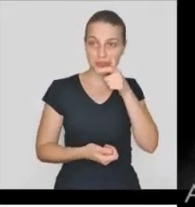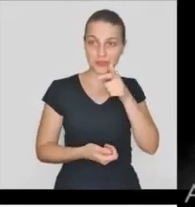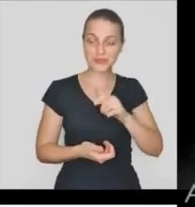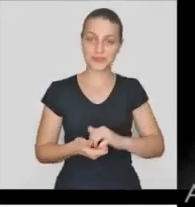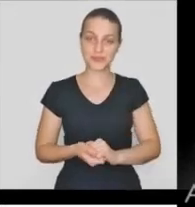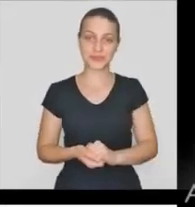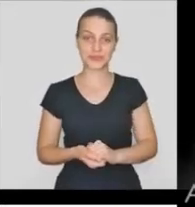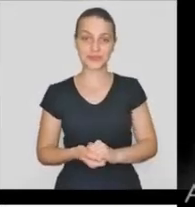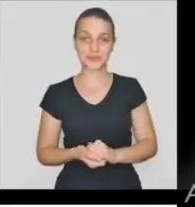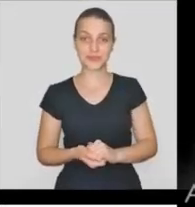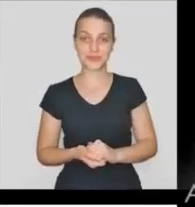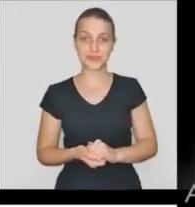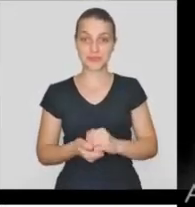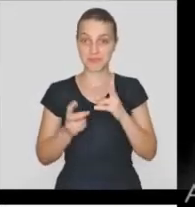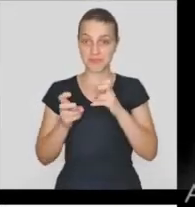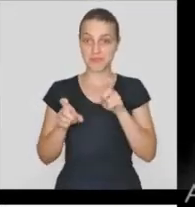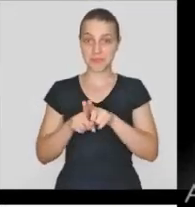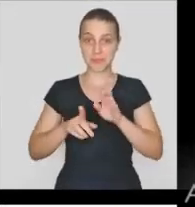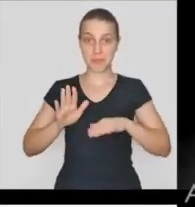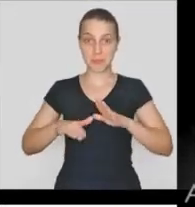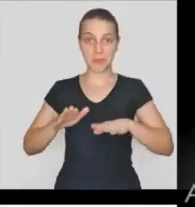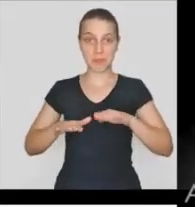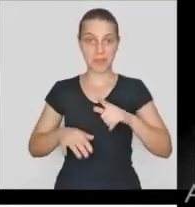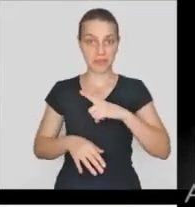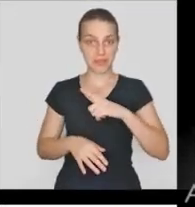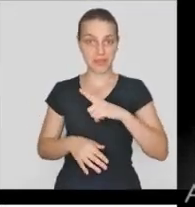tem tambores também.